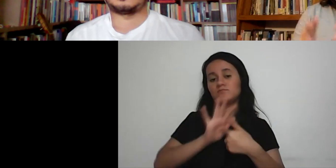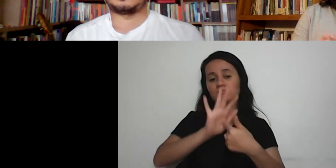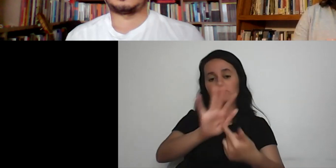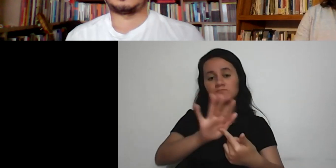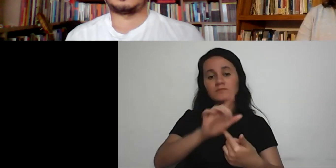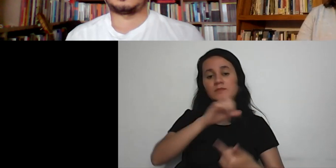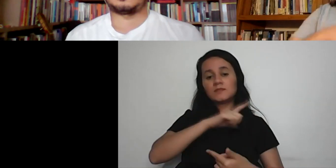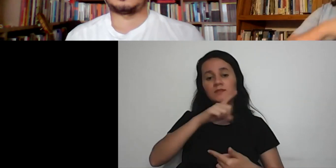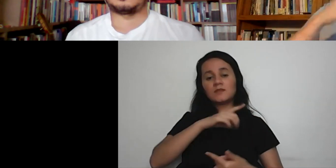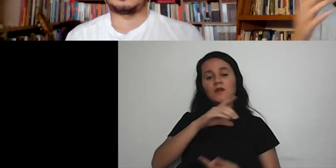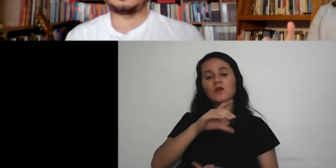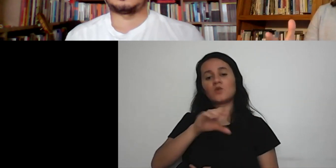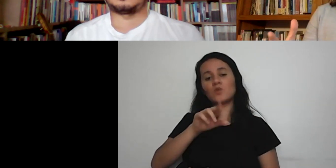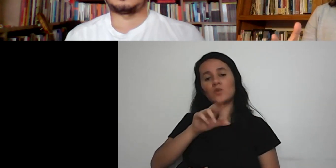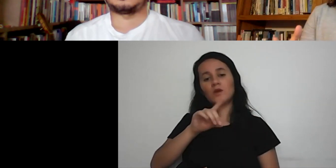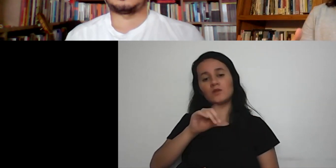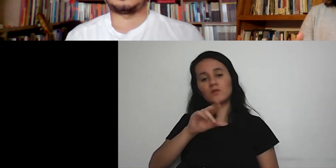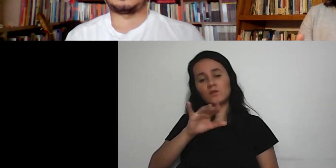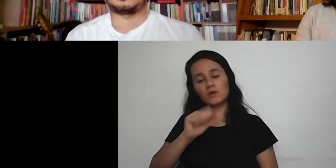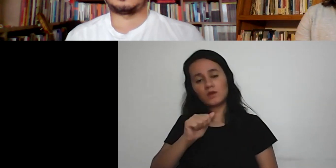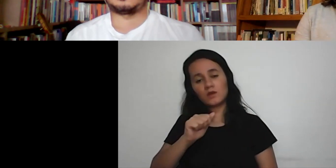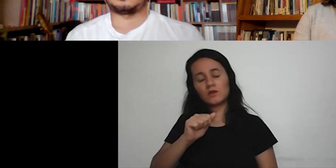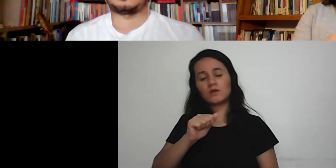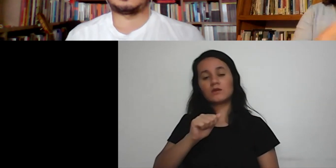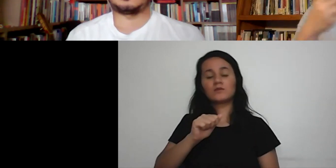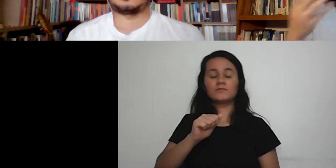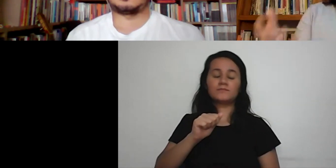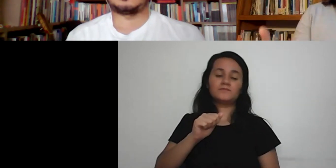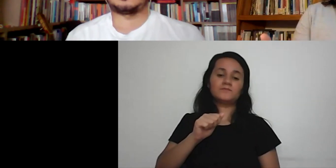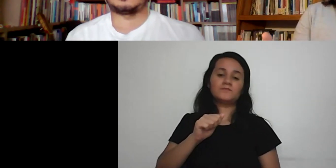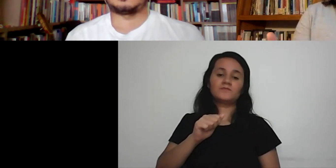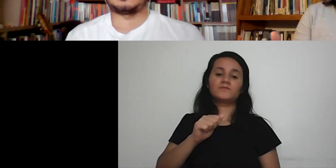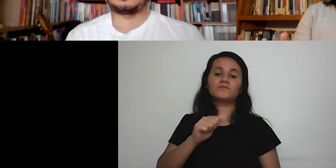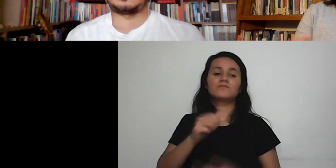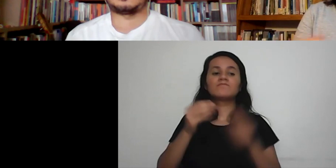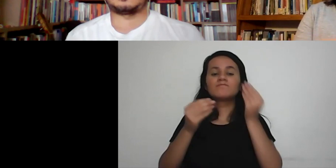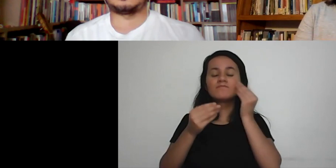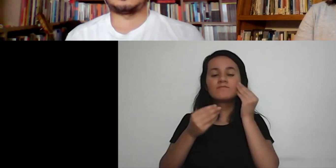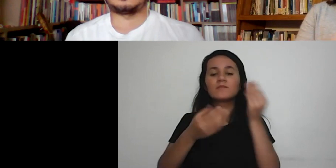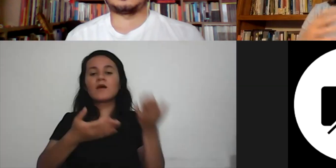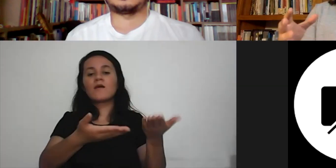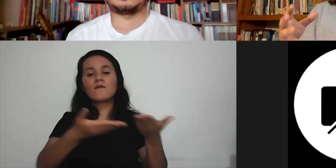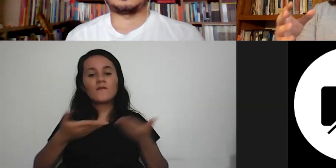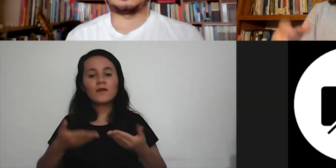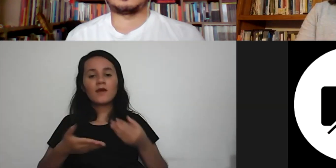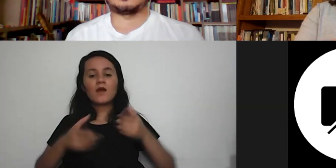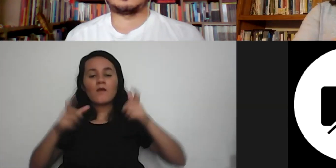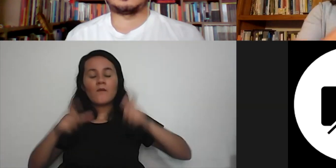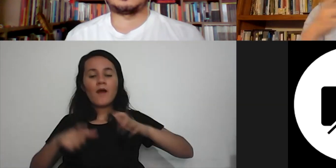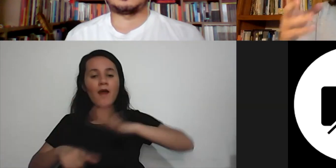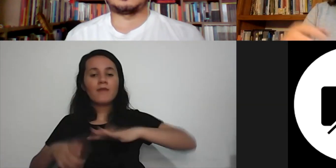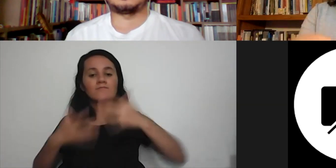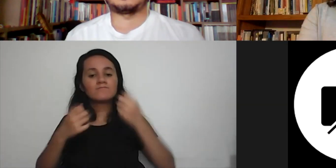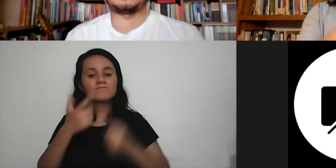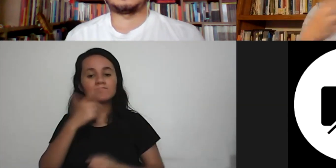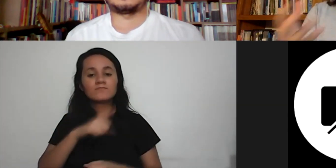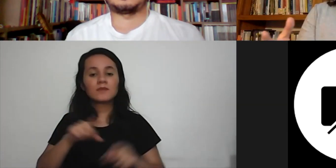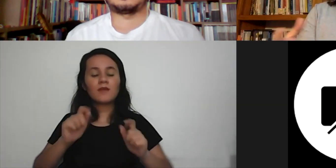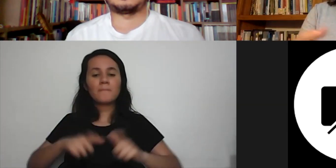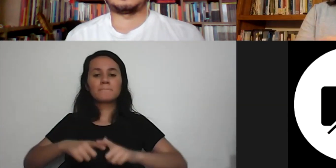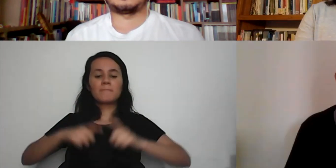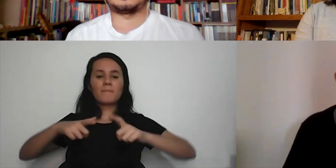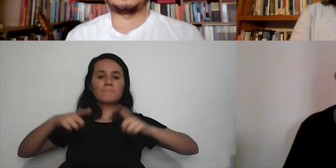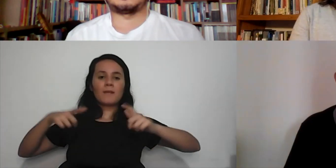apresentando, fazendo curadoria, tornando esses espaços mais receptivos, né, o que faz essa rede crescer